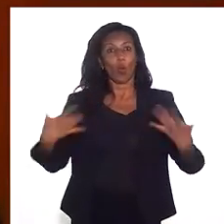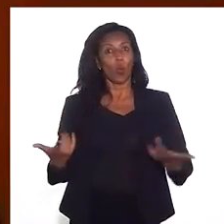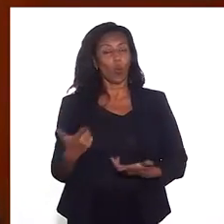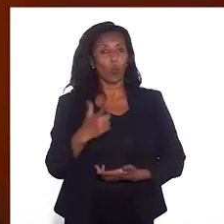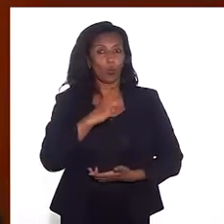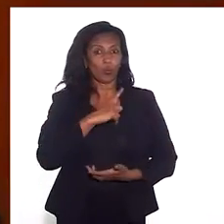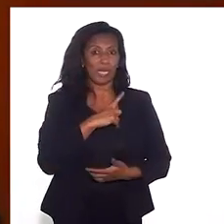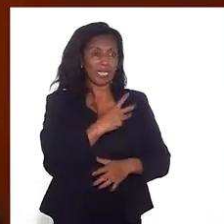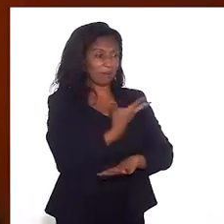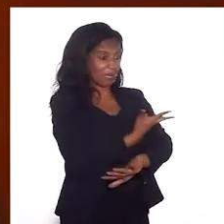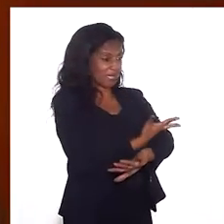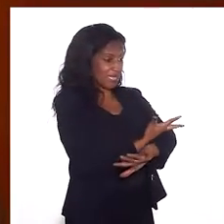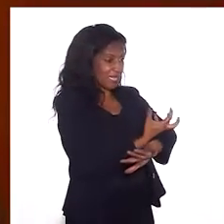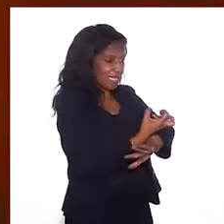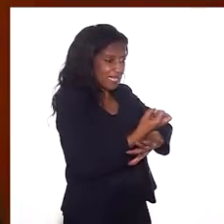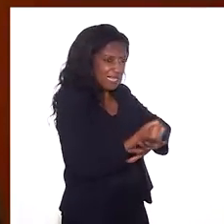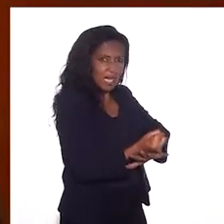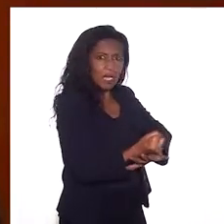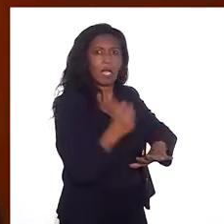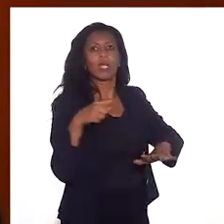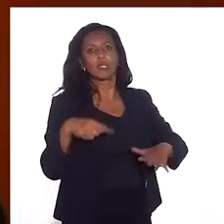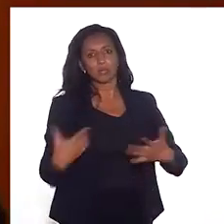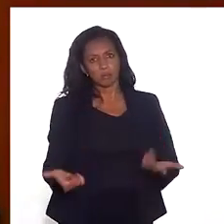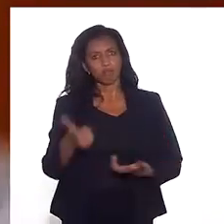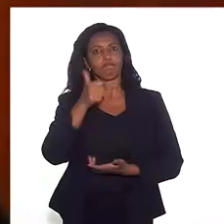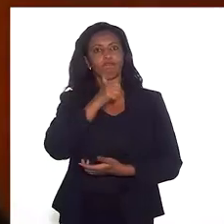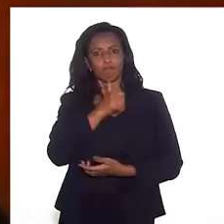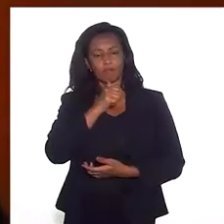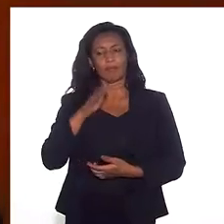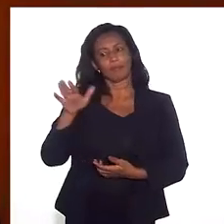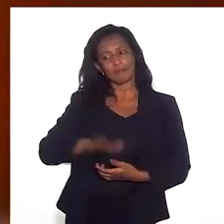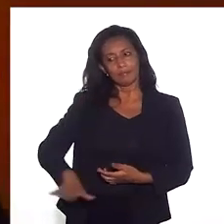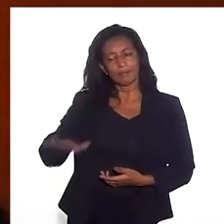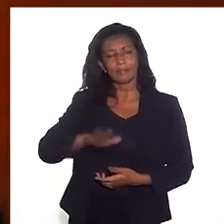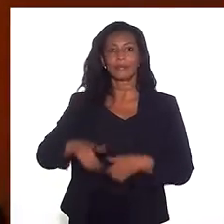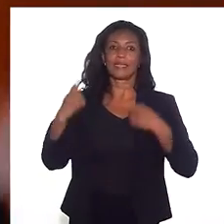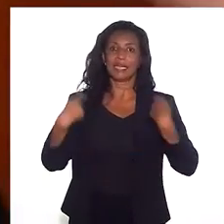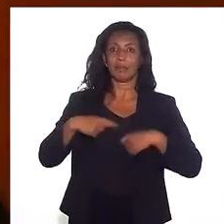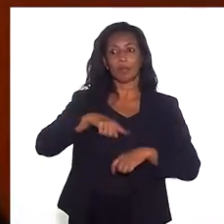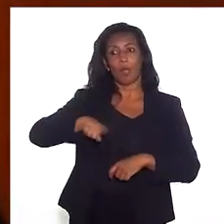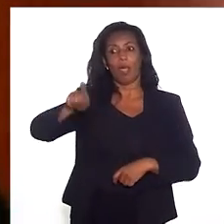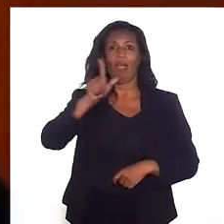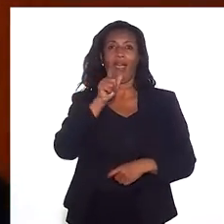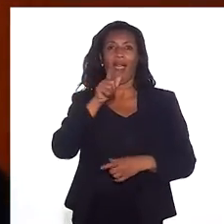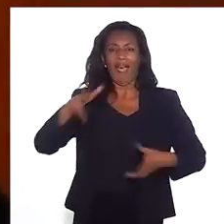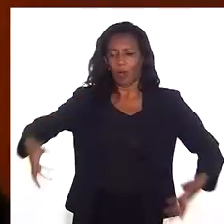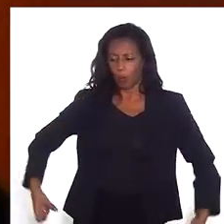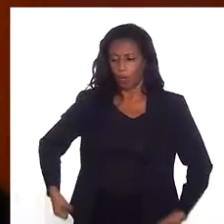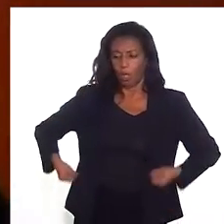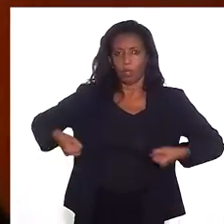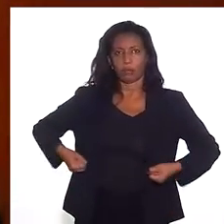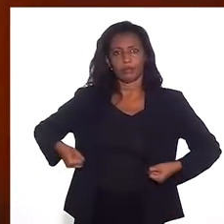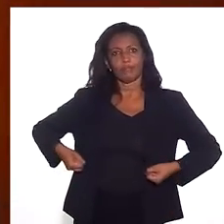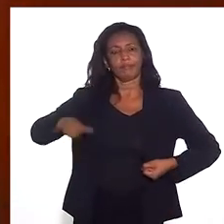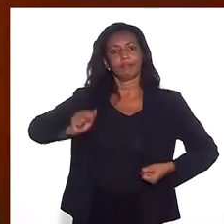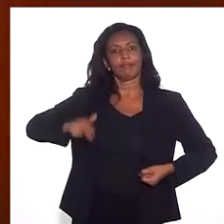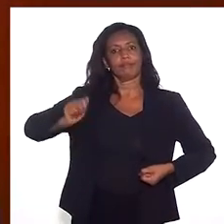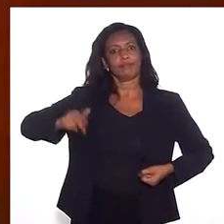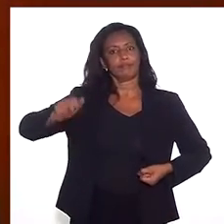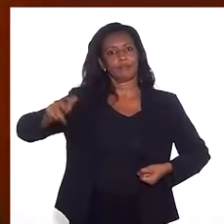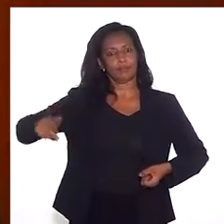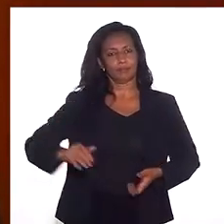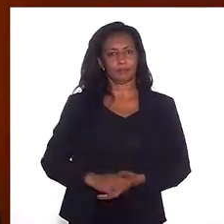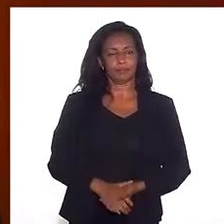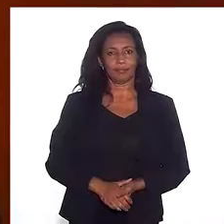Ou quando nós temos seca, né, são mulheres e crianças que precisam, né, buscar água em outros